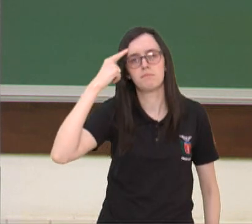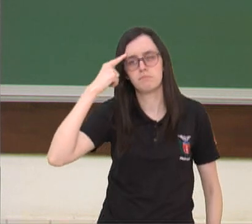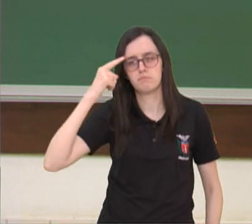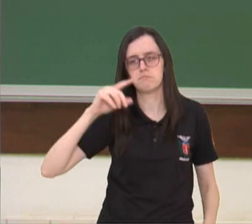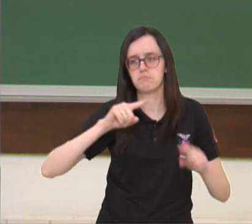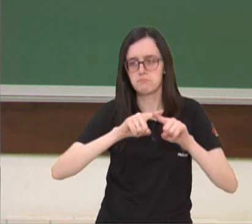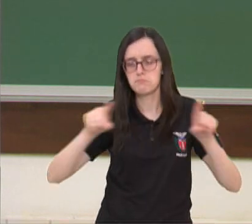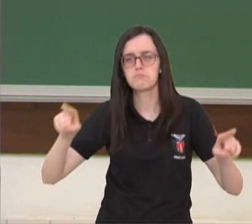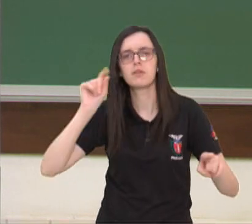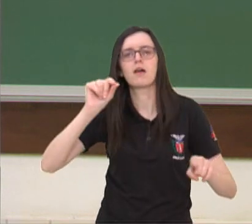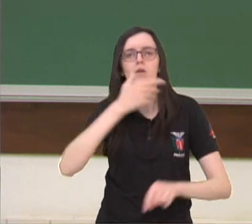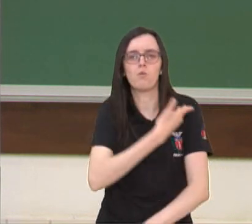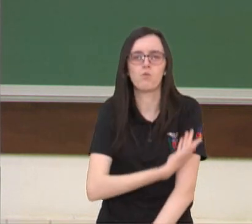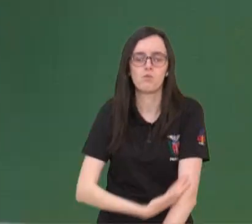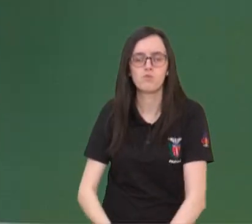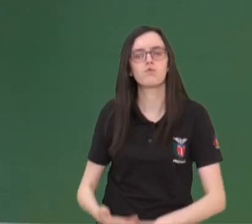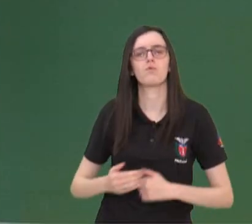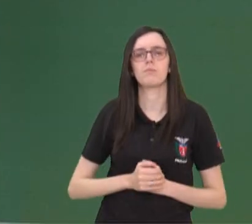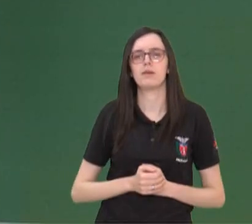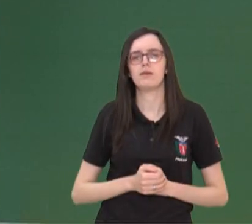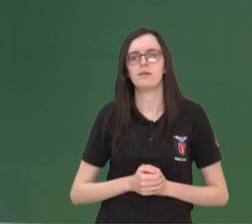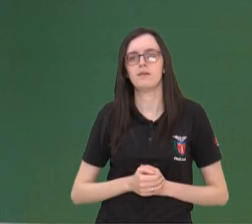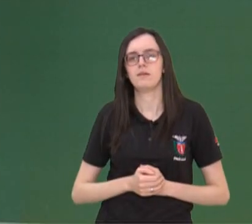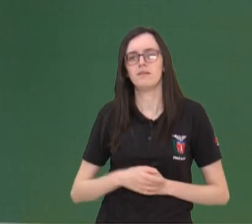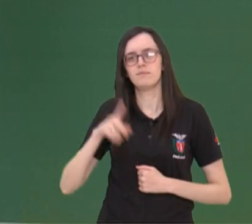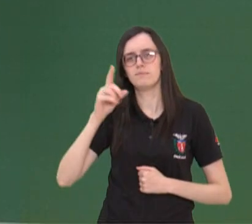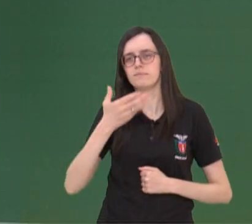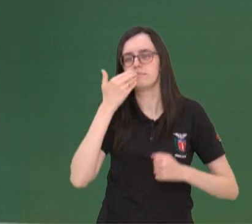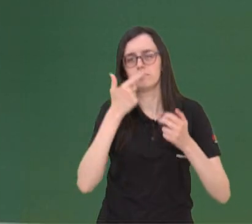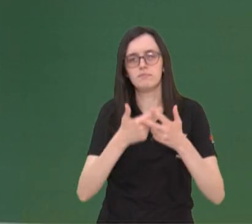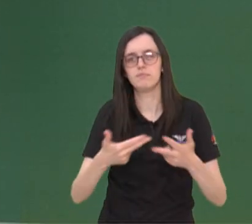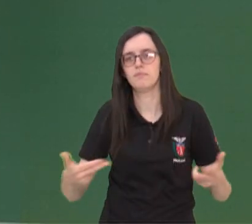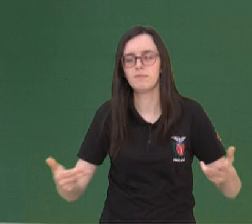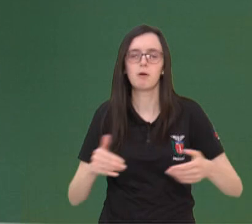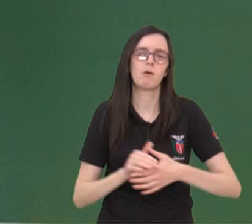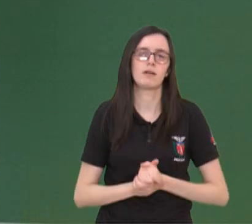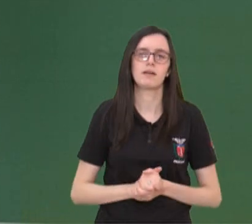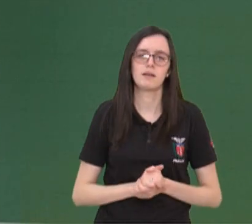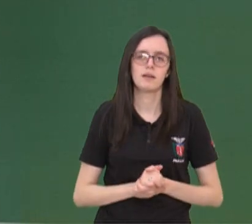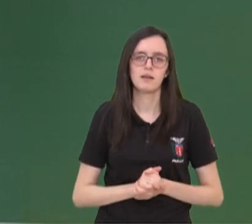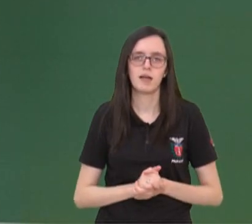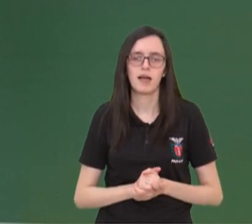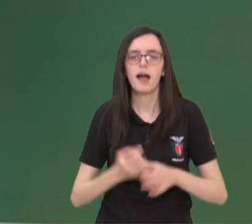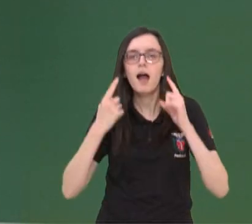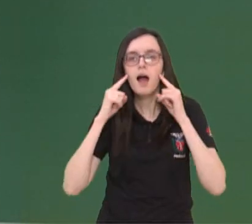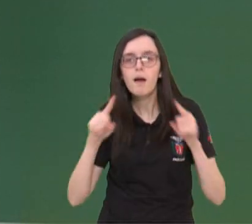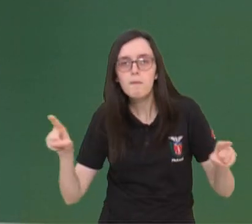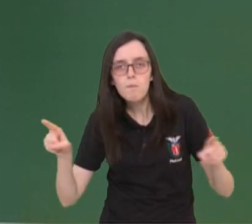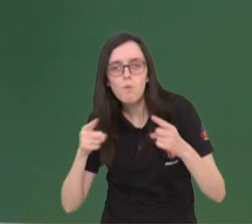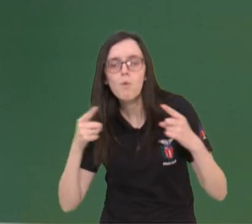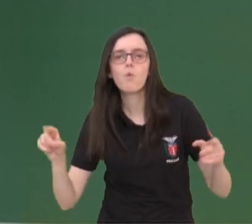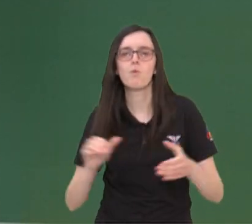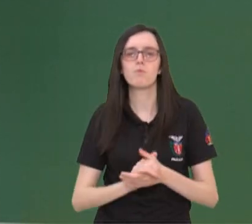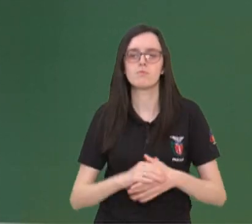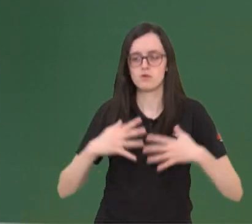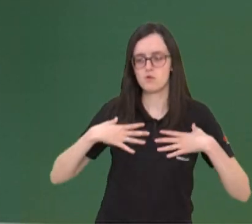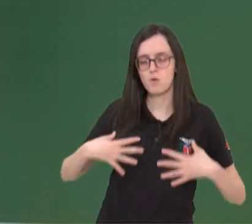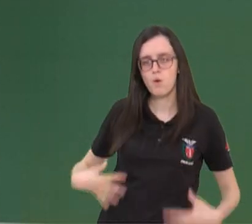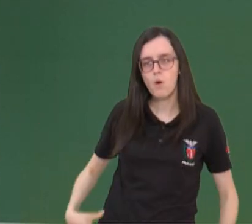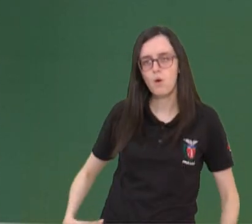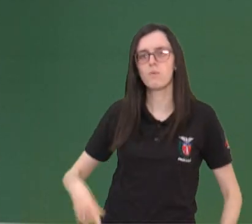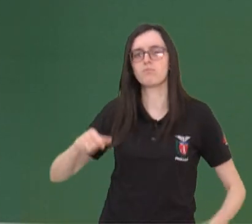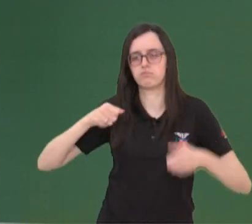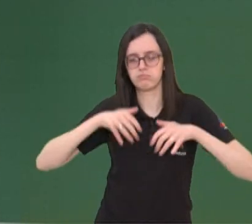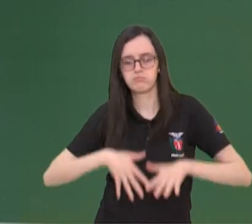são costumes, a questão da culinária, a questão da música, do vestimento,